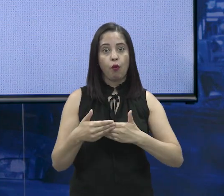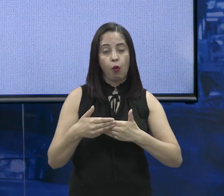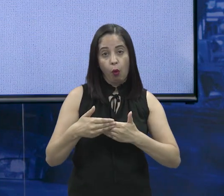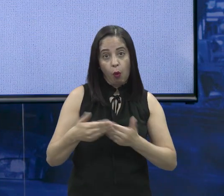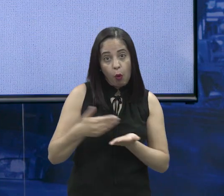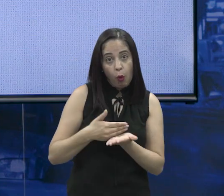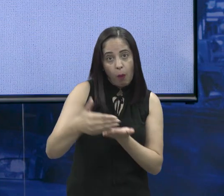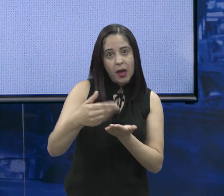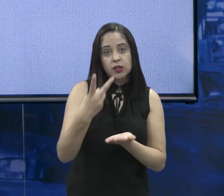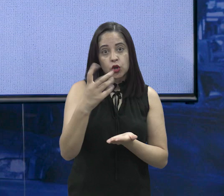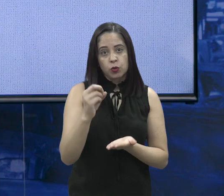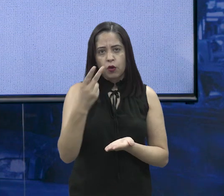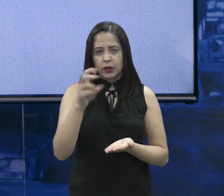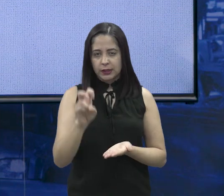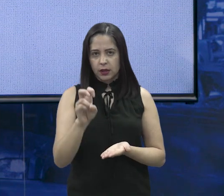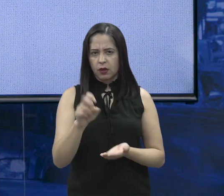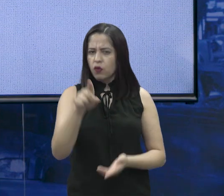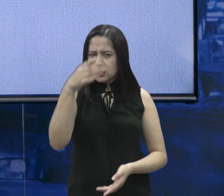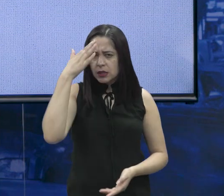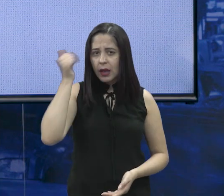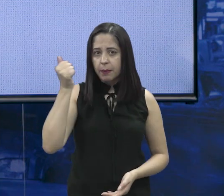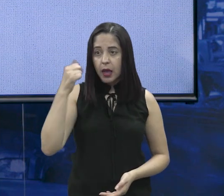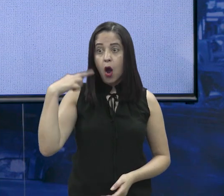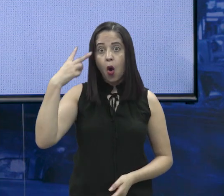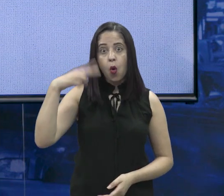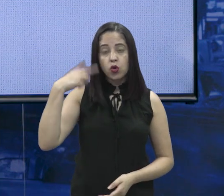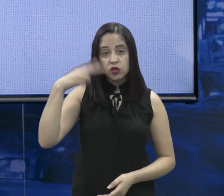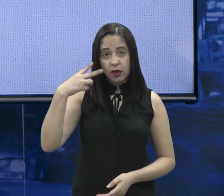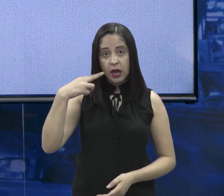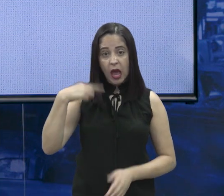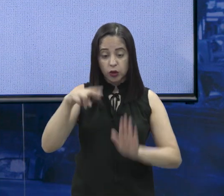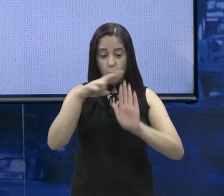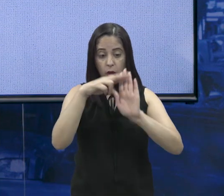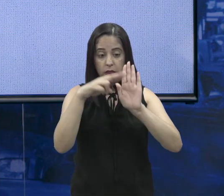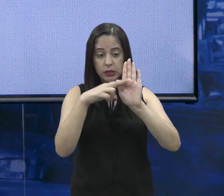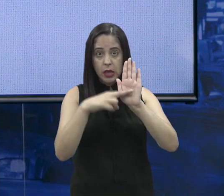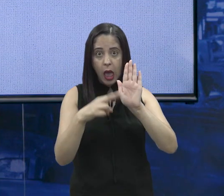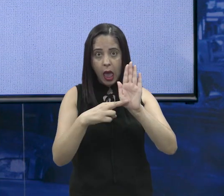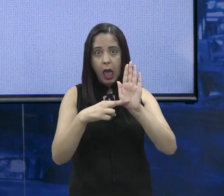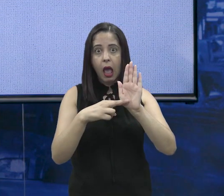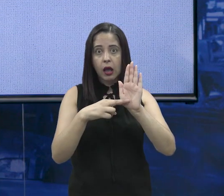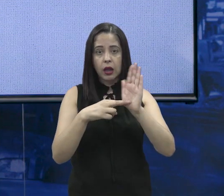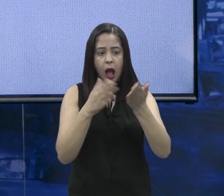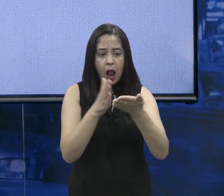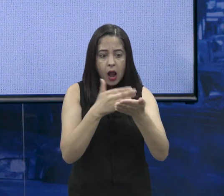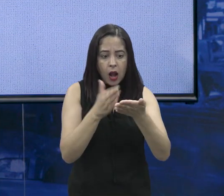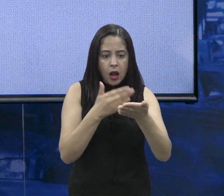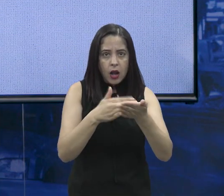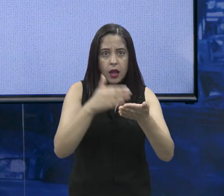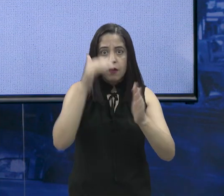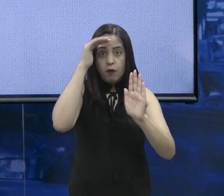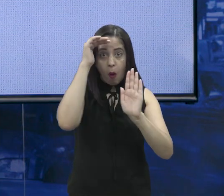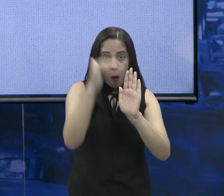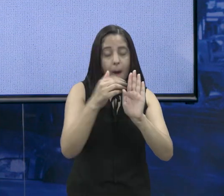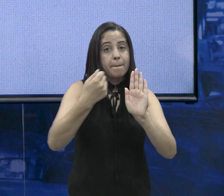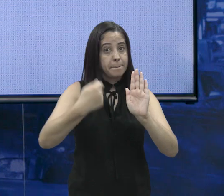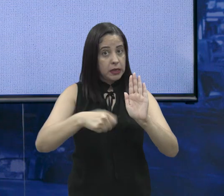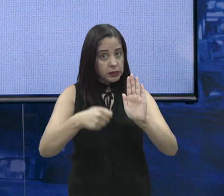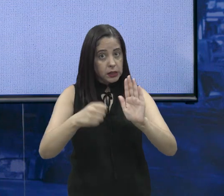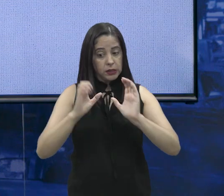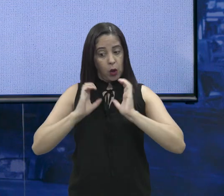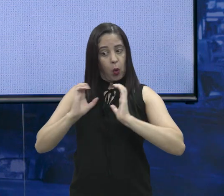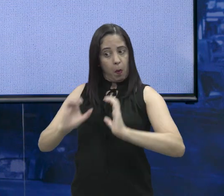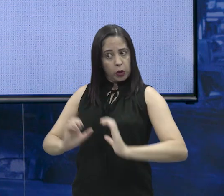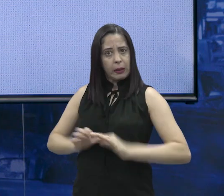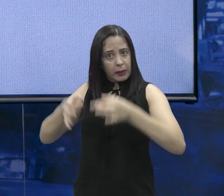em 2025. Sabia que os vereadores recebem até um manual com orientações sobre como devem agir e se